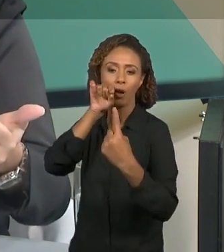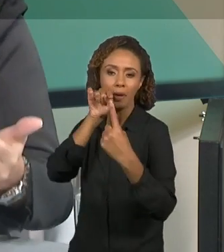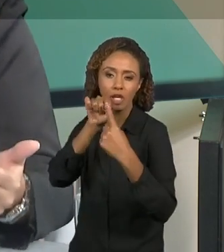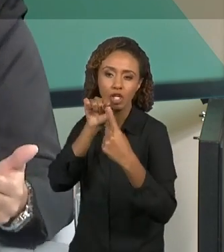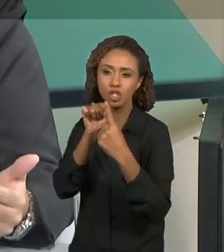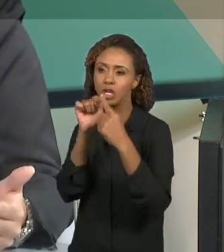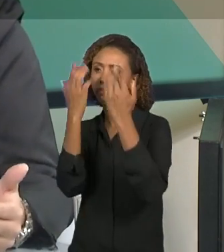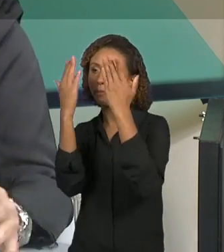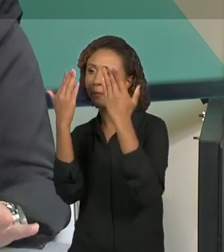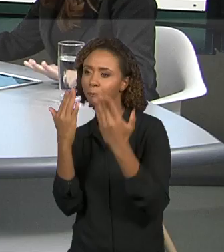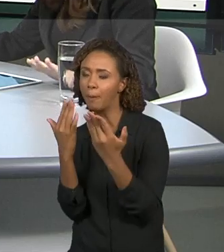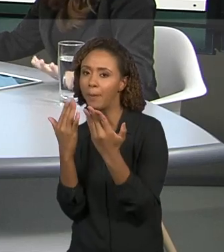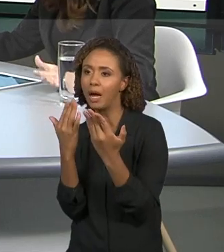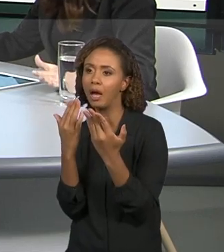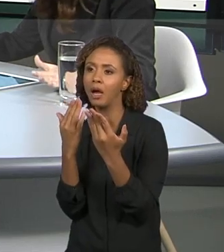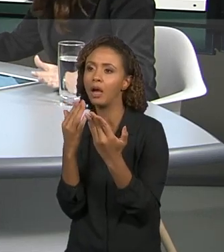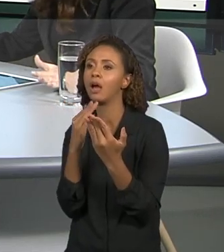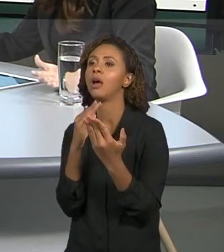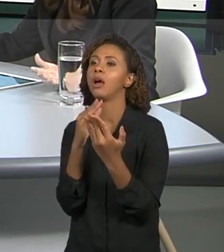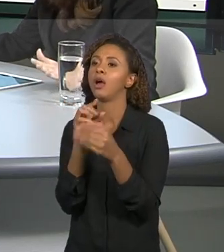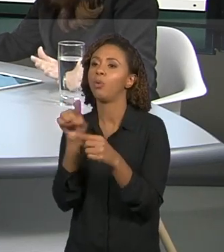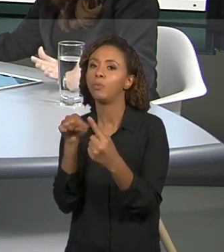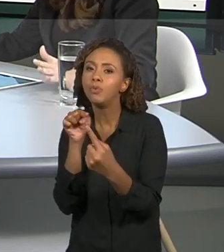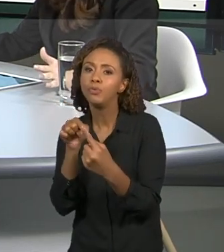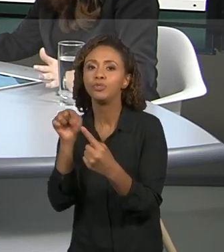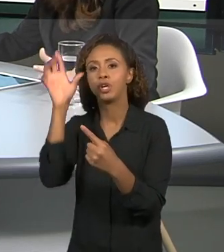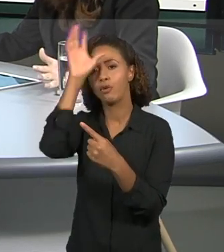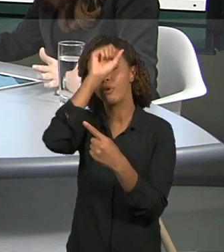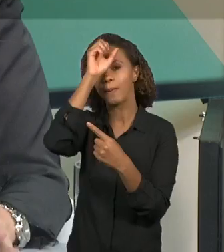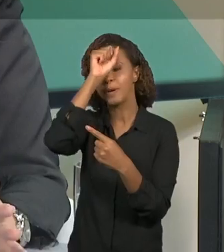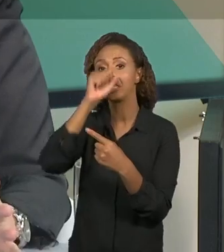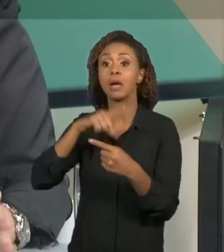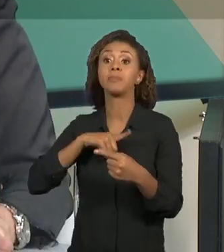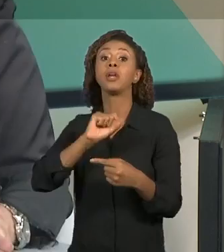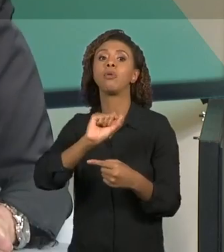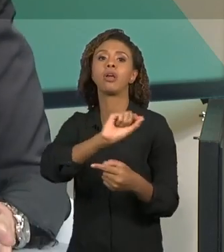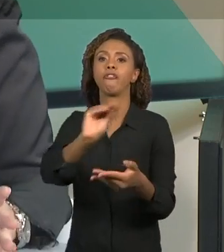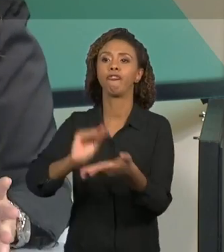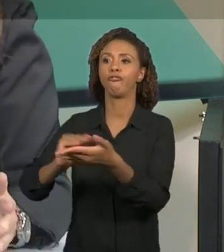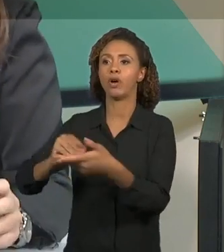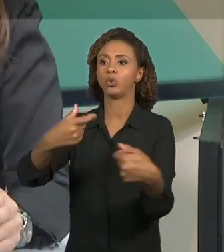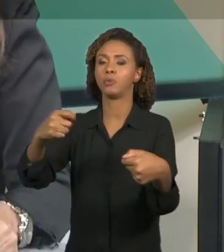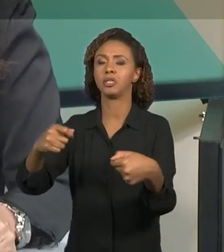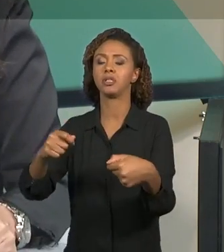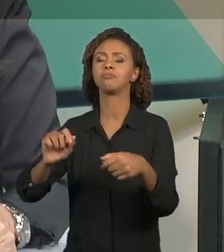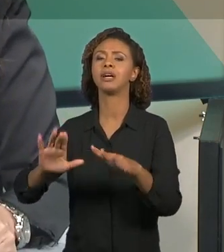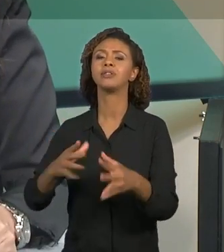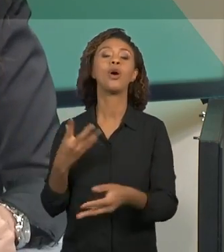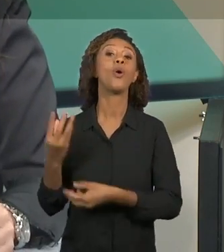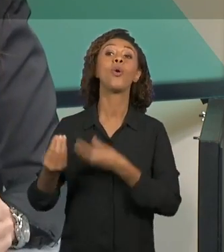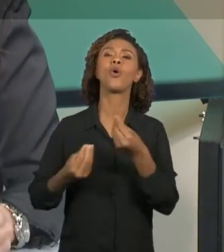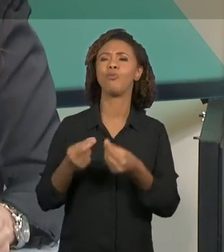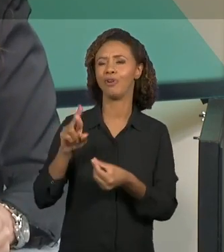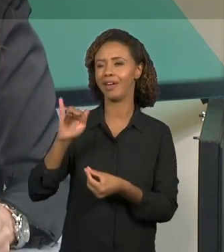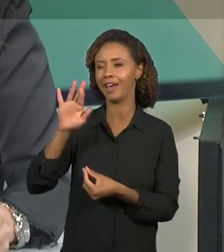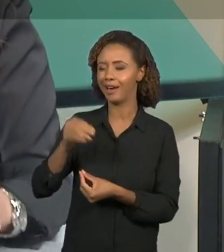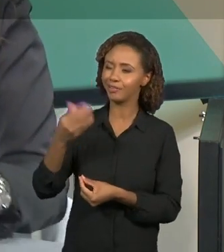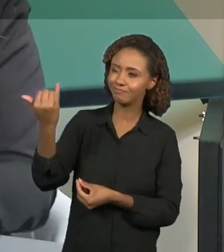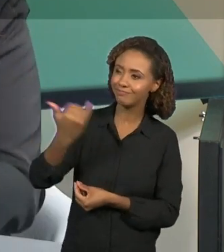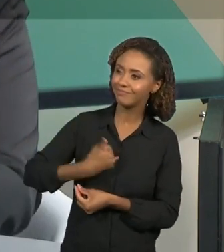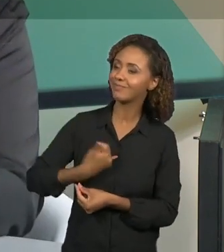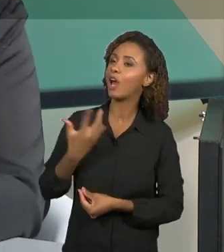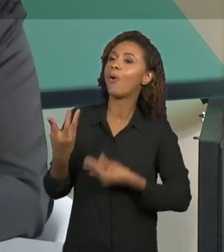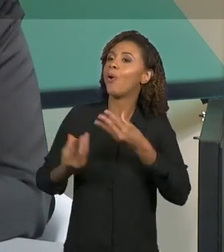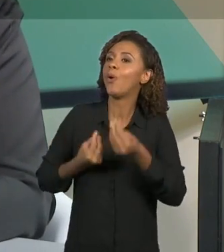de aprendizagem com base do que uma necessidade né uma necessidade real e como que vai ser isso ricardo conta para gente